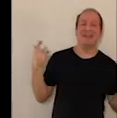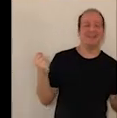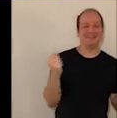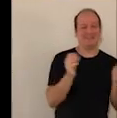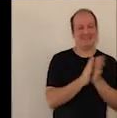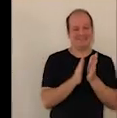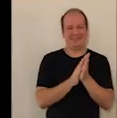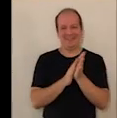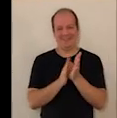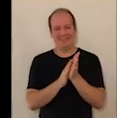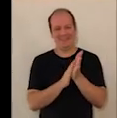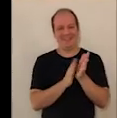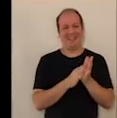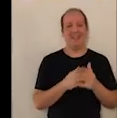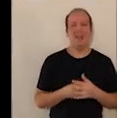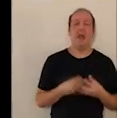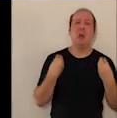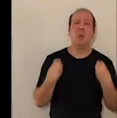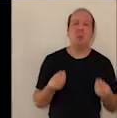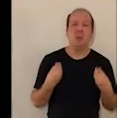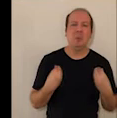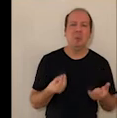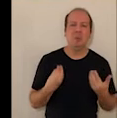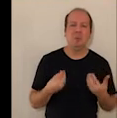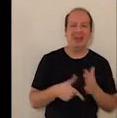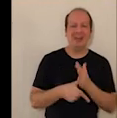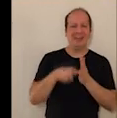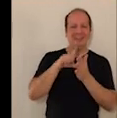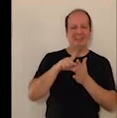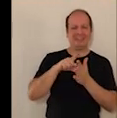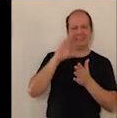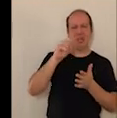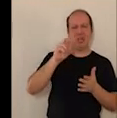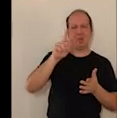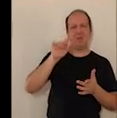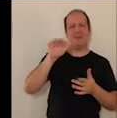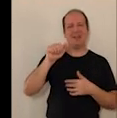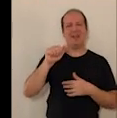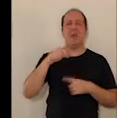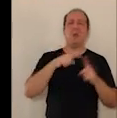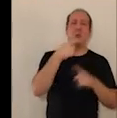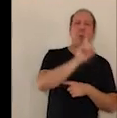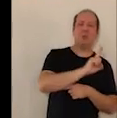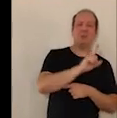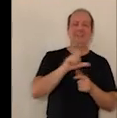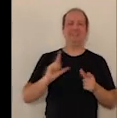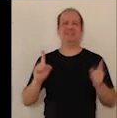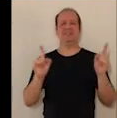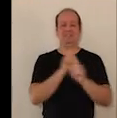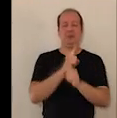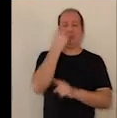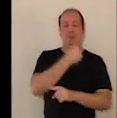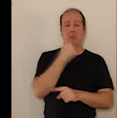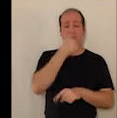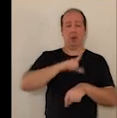Esplêndido! Com os diabos, Corvino, antes de Corbaccio, pedi a ele que demorasse ao menos uma hora. Aí de pôr-lhe